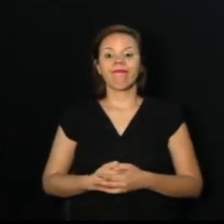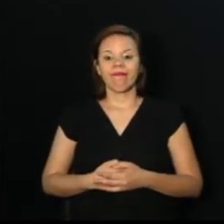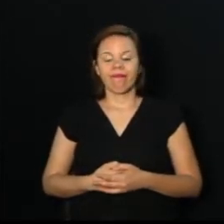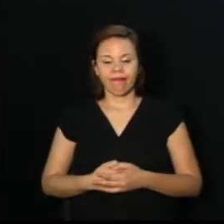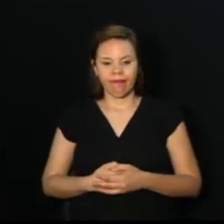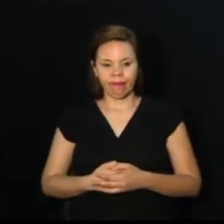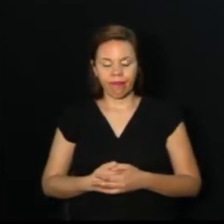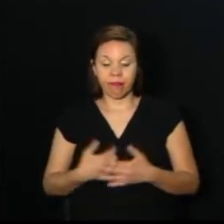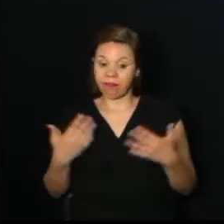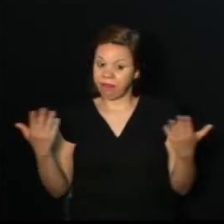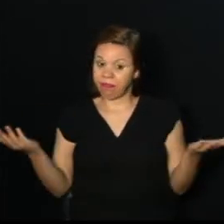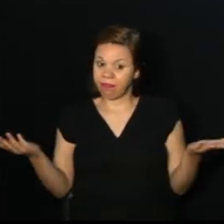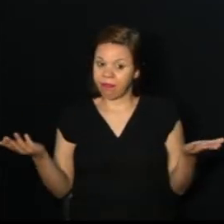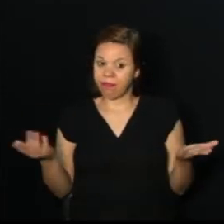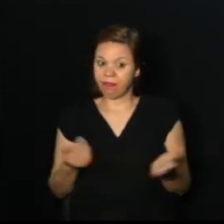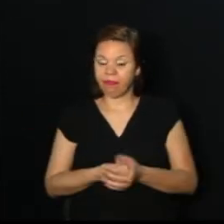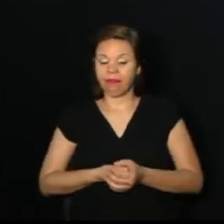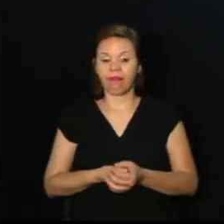Será?